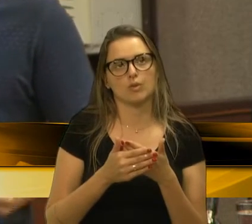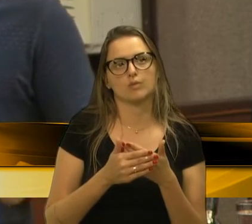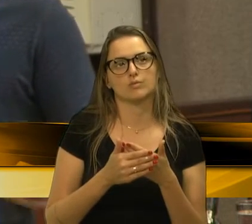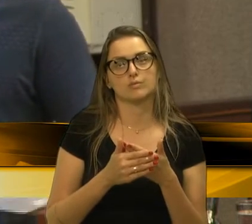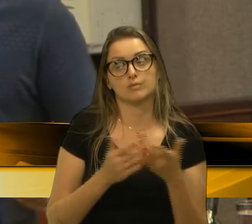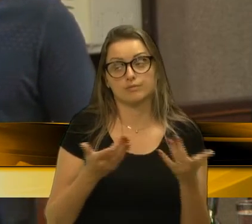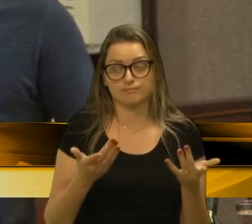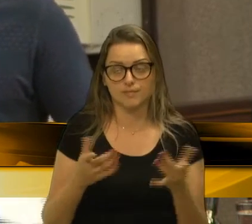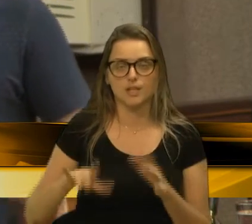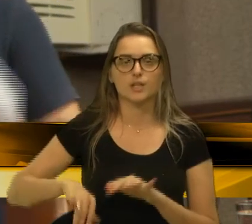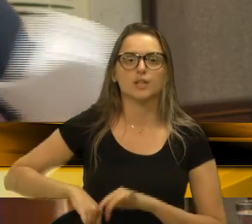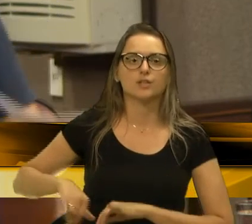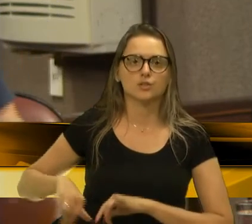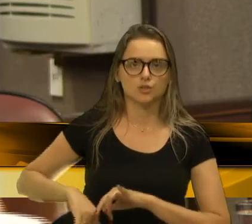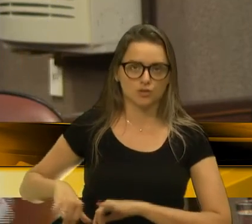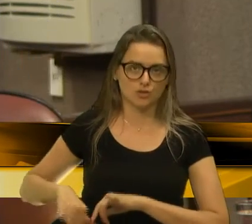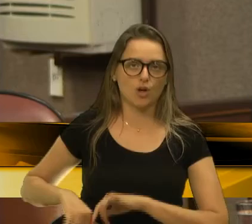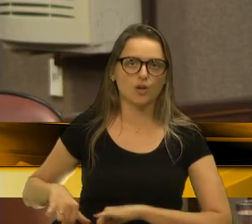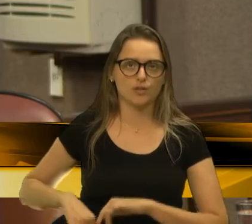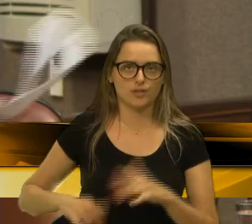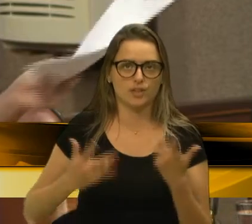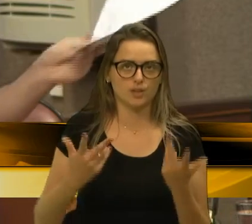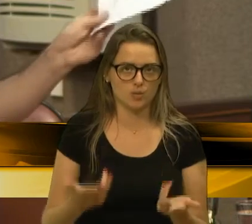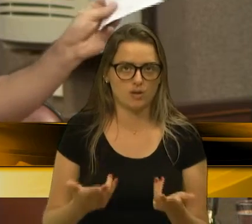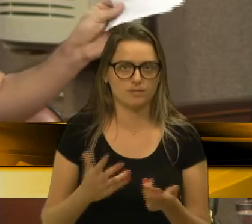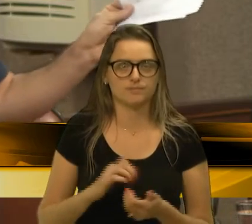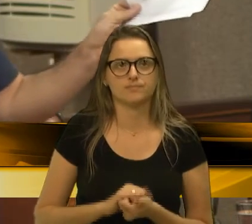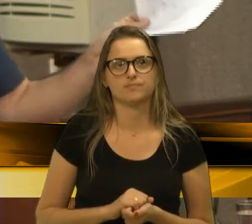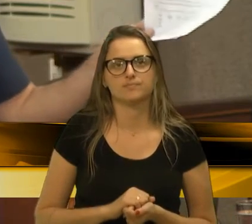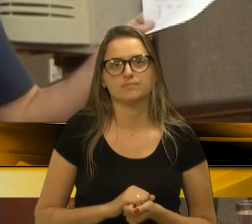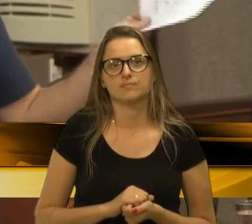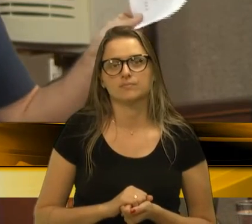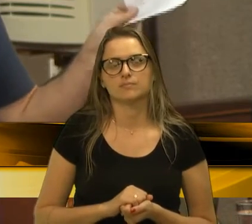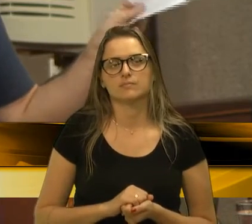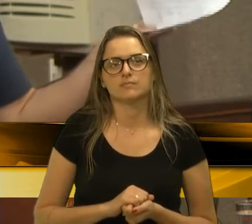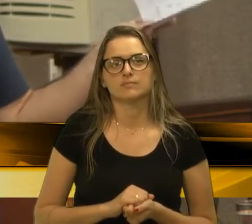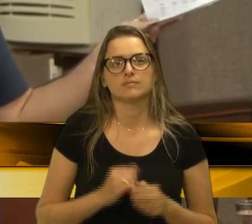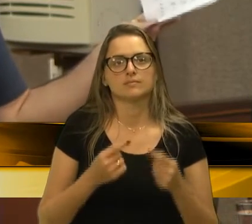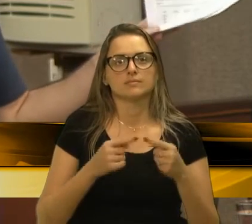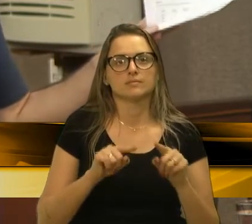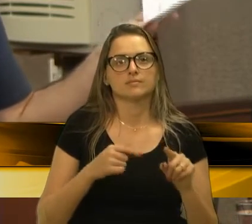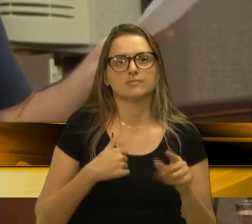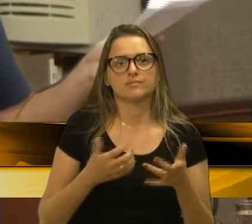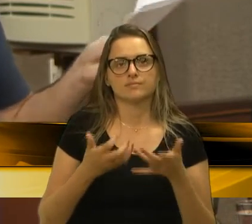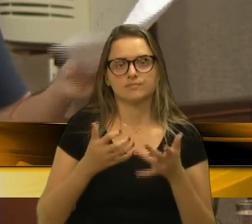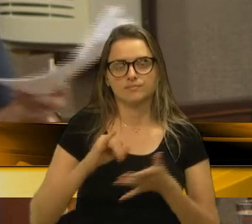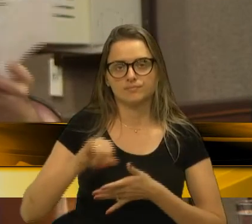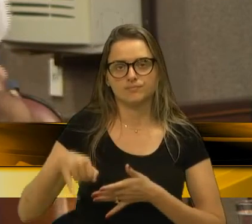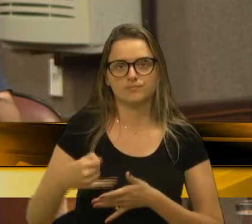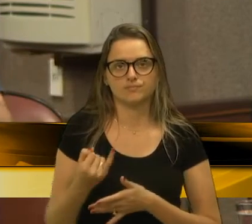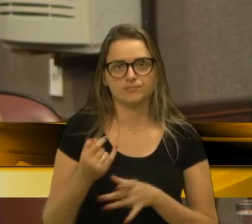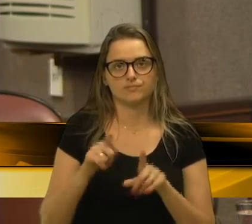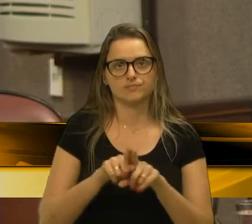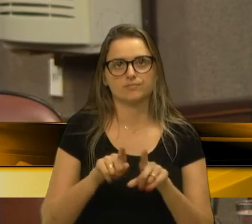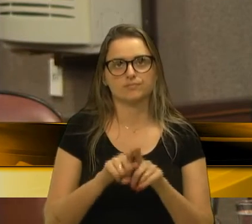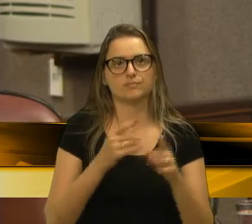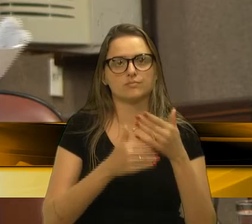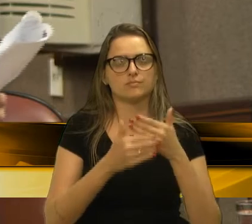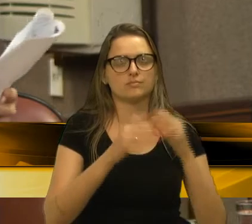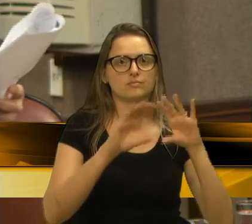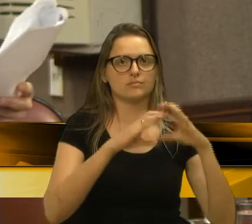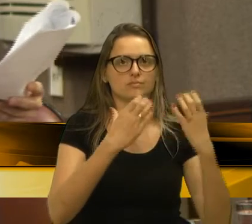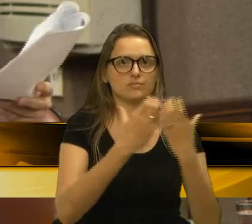né, na mesma corrente aí. Mas eu quero só aproveitar, colegas vereadores, comunidade de Caxias do